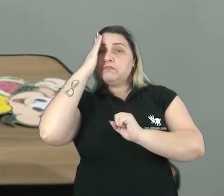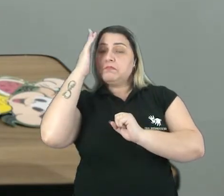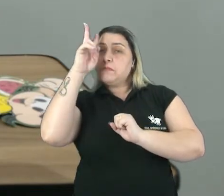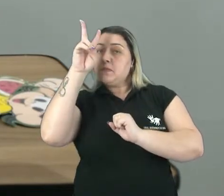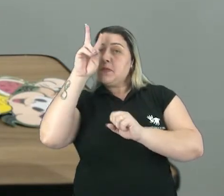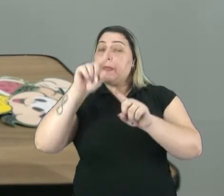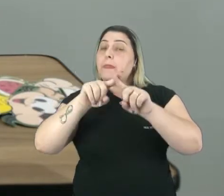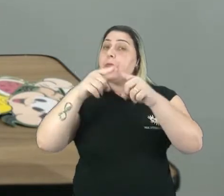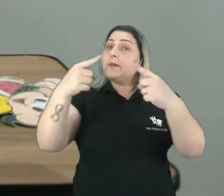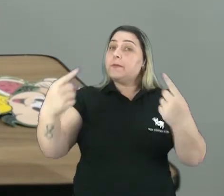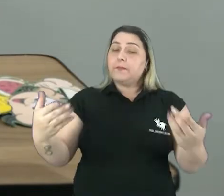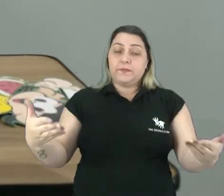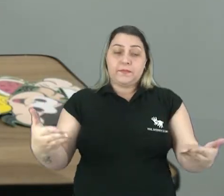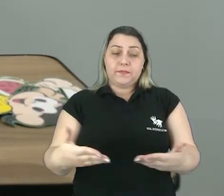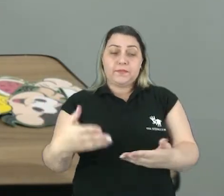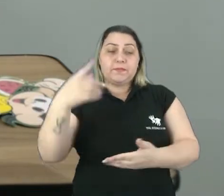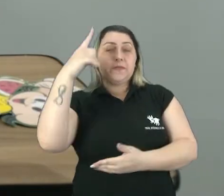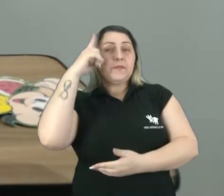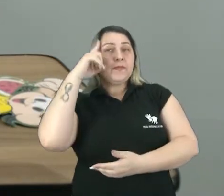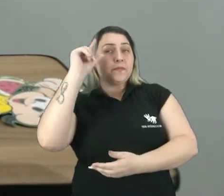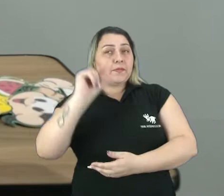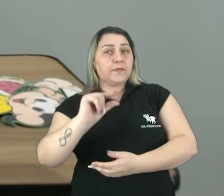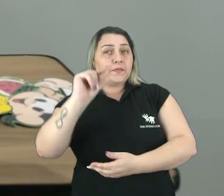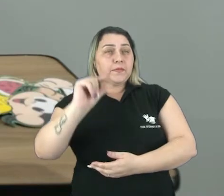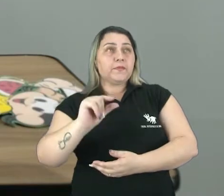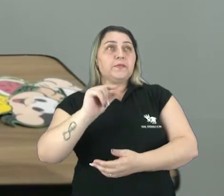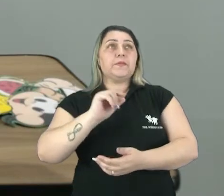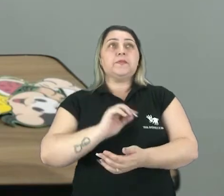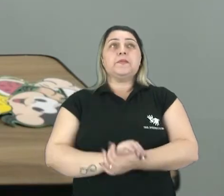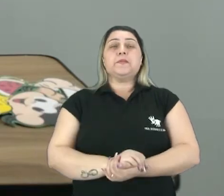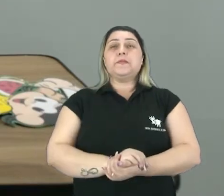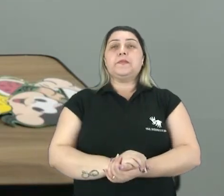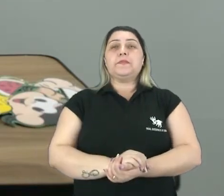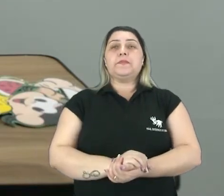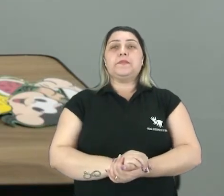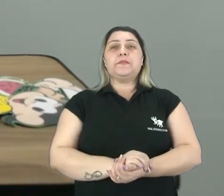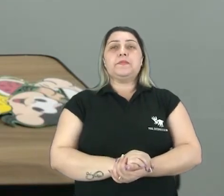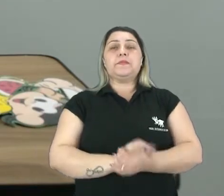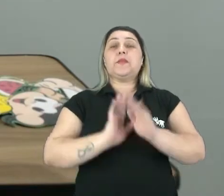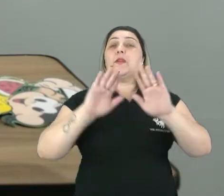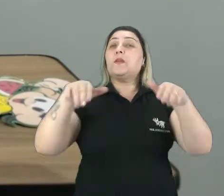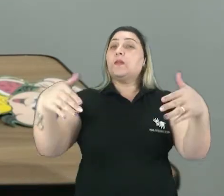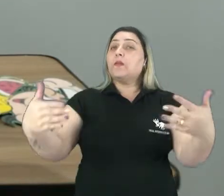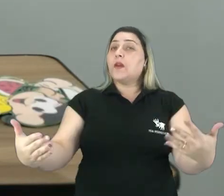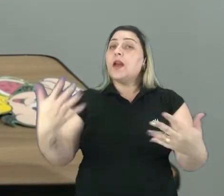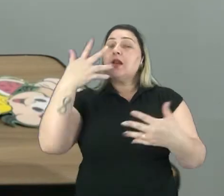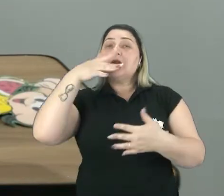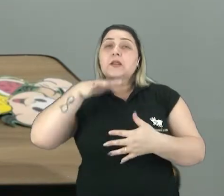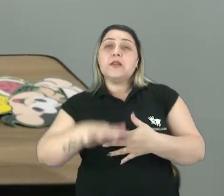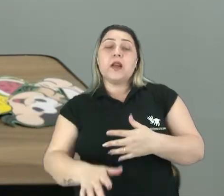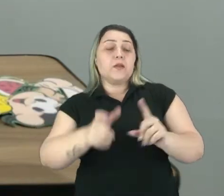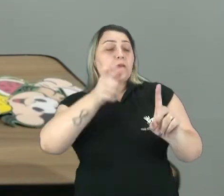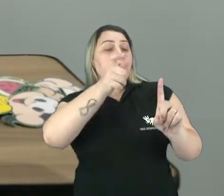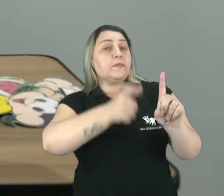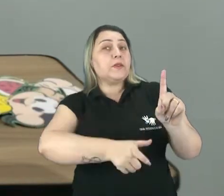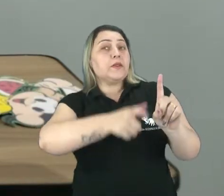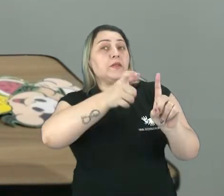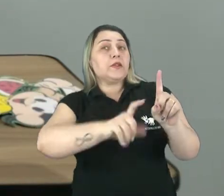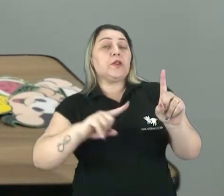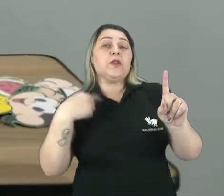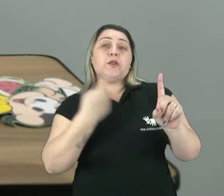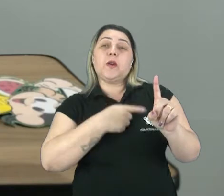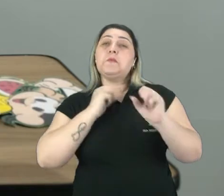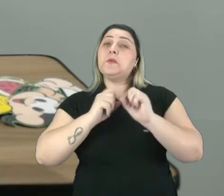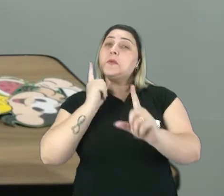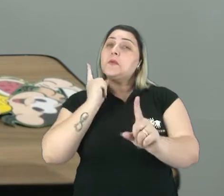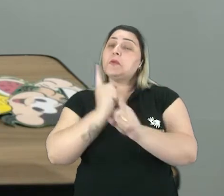Mas, agora vamos pensar um pouquinho Quais são, crianças, os personagens que